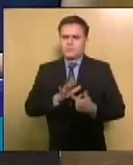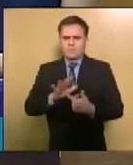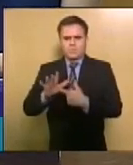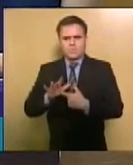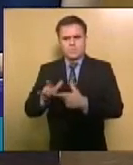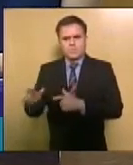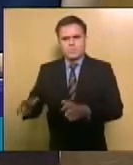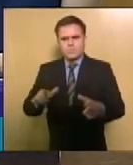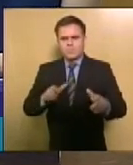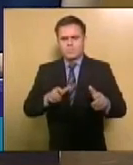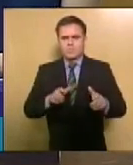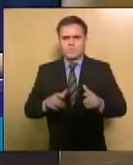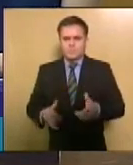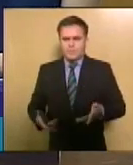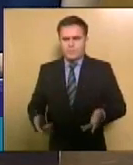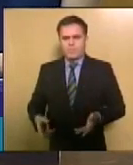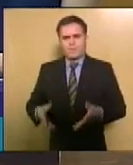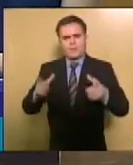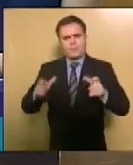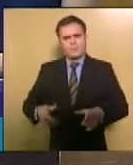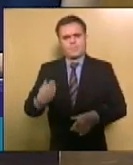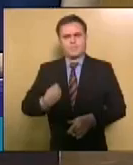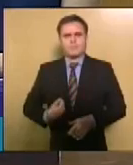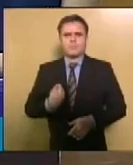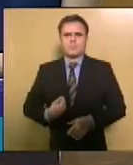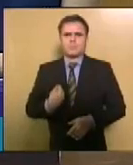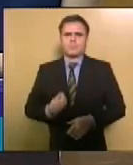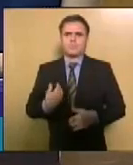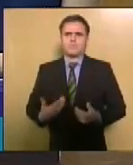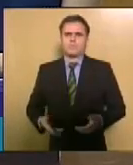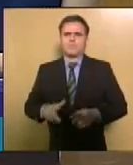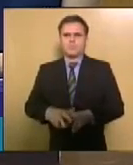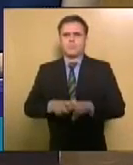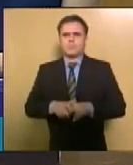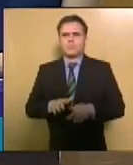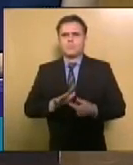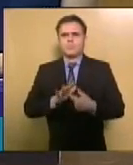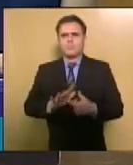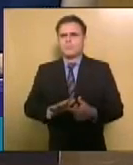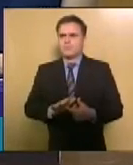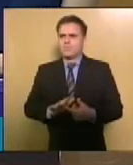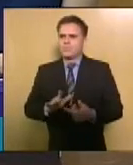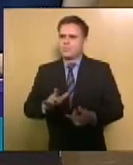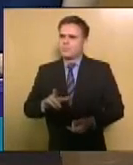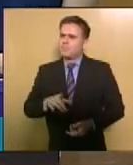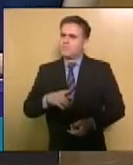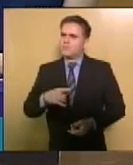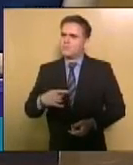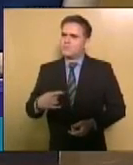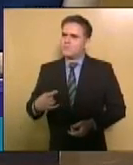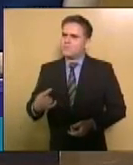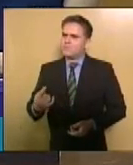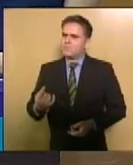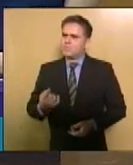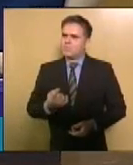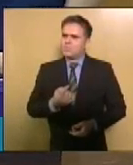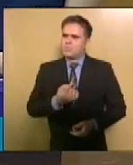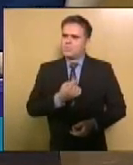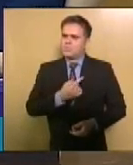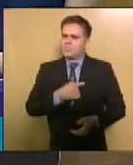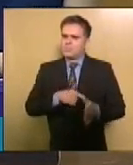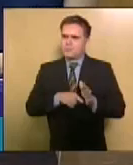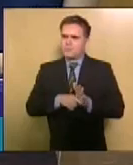residência da vítima ou da pessoa viva E aí a questão é o seguinte quando a gente levou leva em conta todos esses